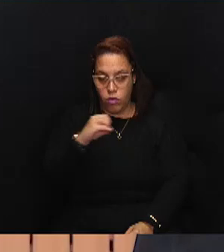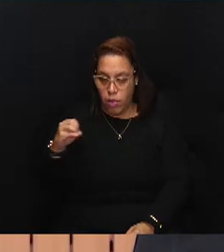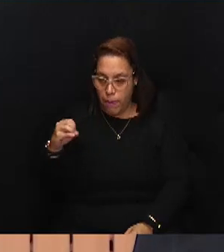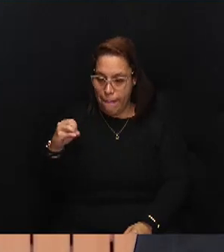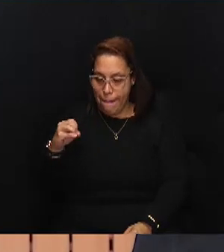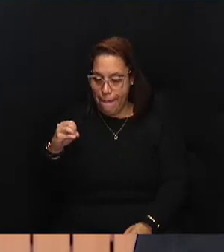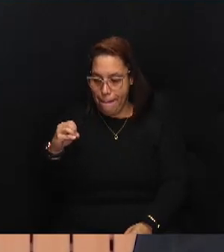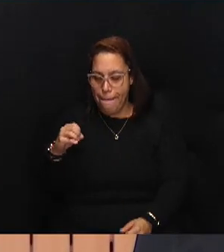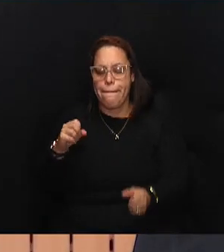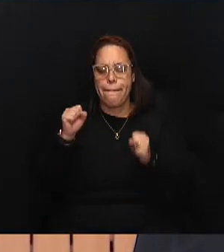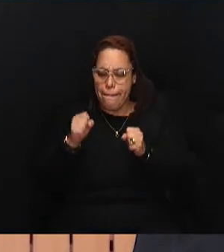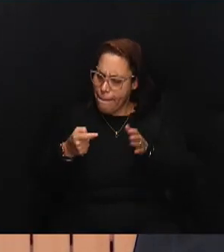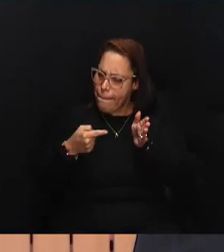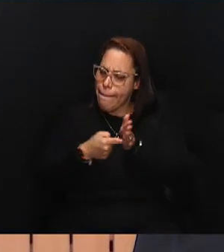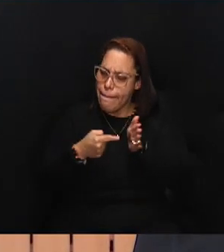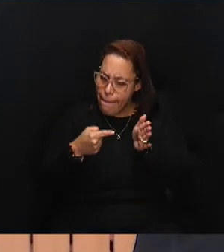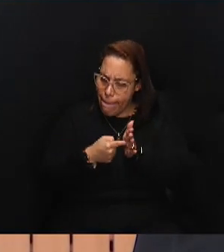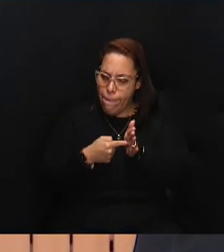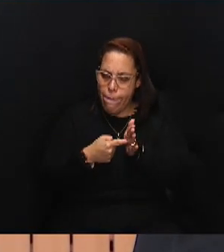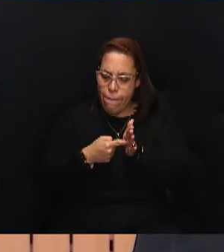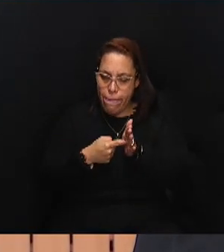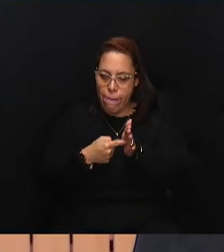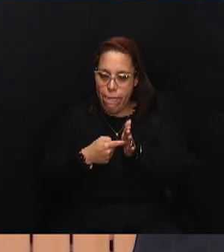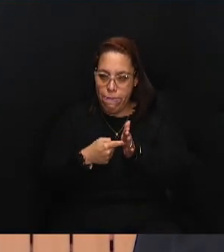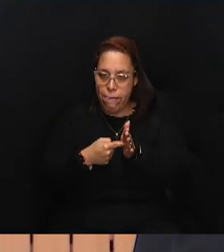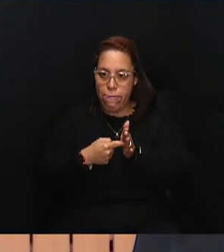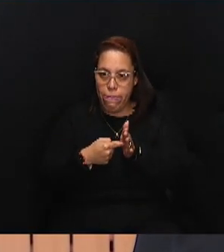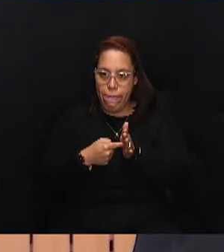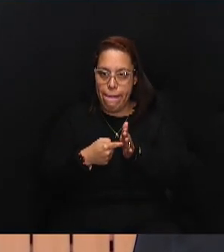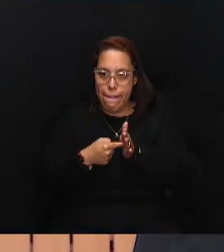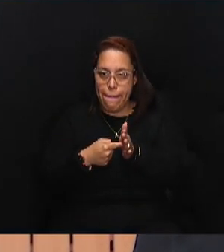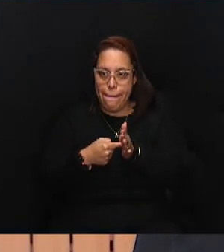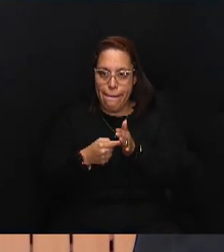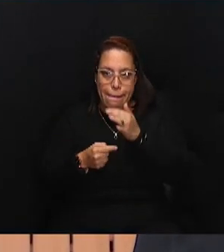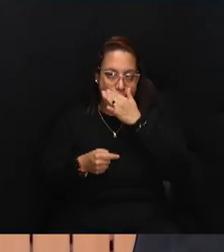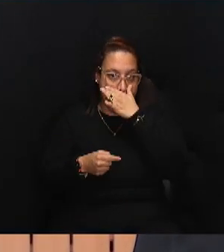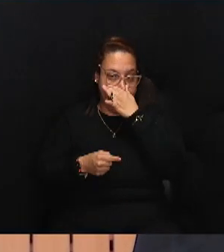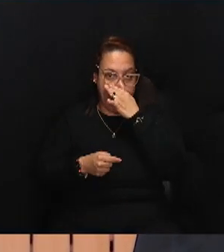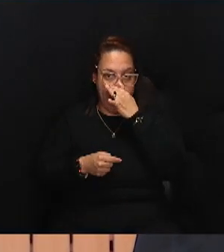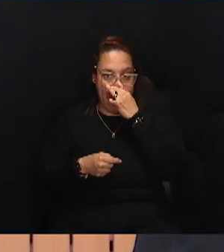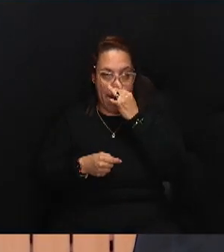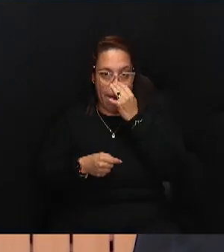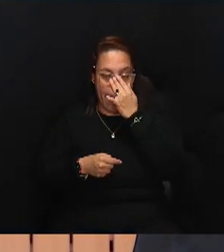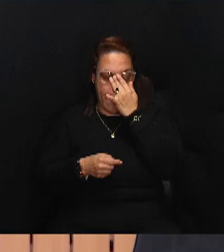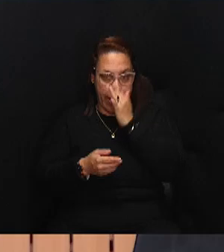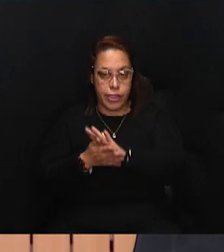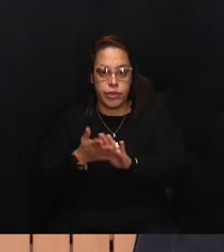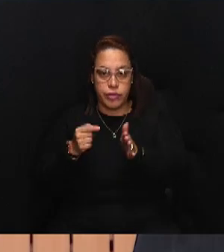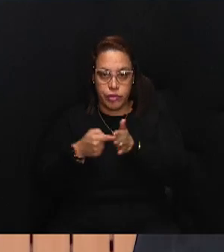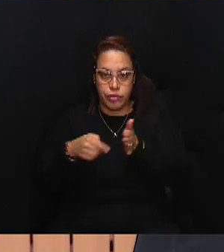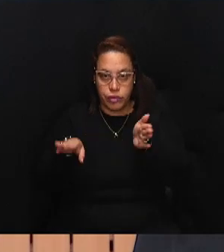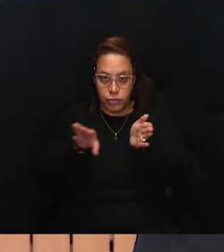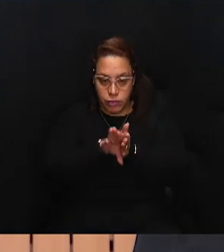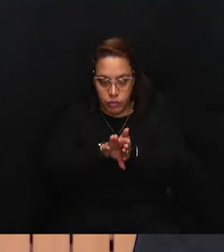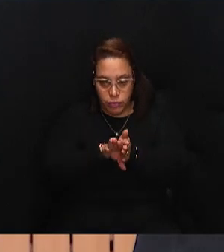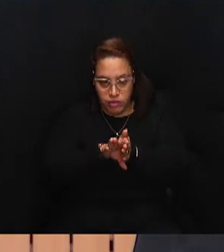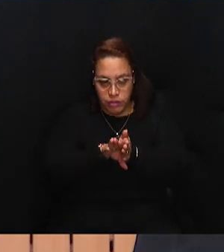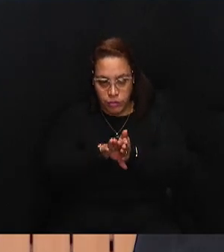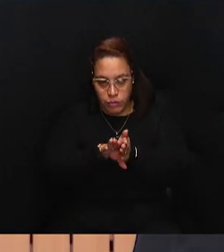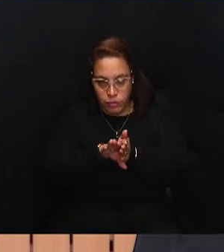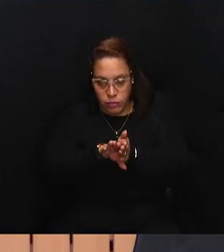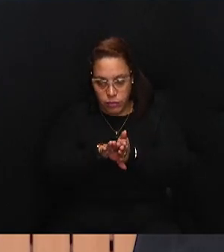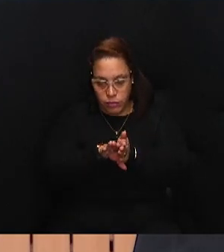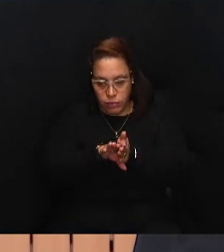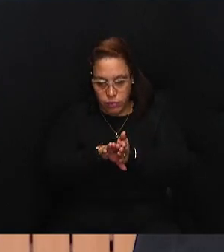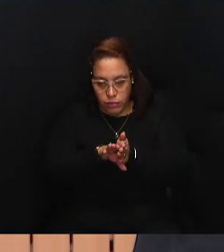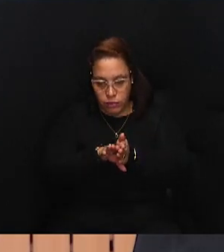fazer aí sua denúncia através do Disque 100, para que ela, através ali essa denúncia, chegue lá